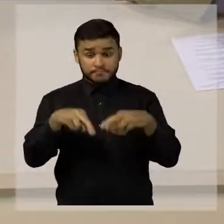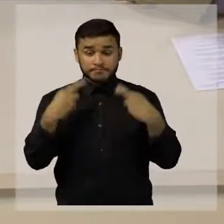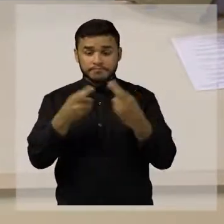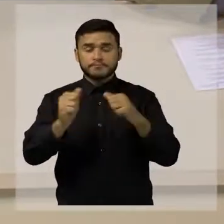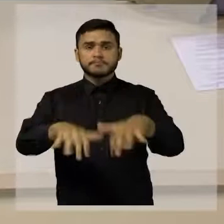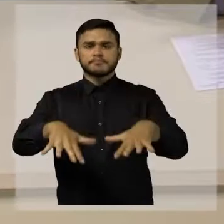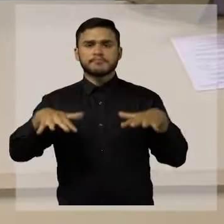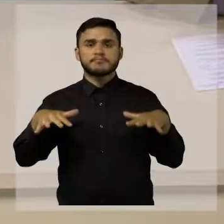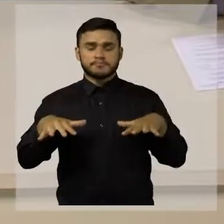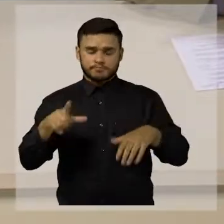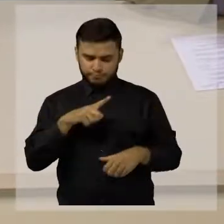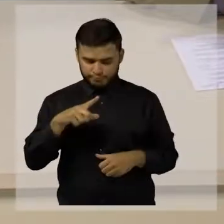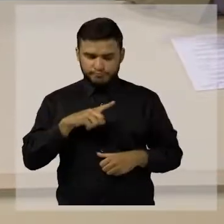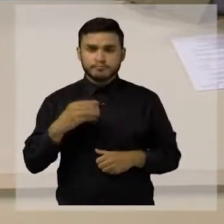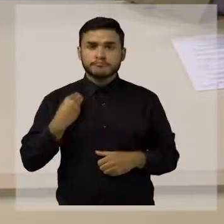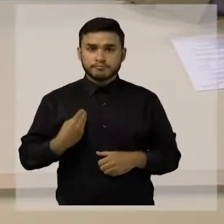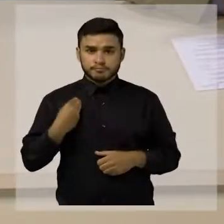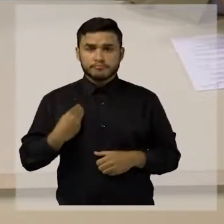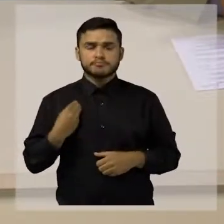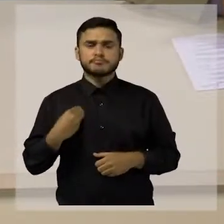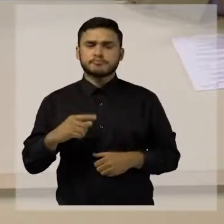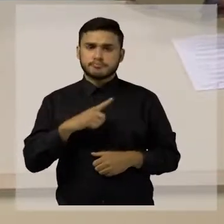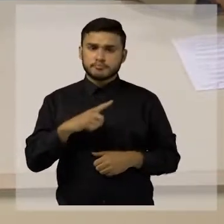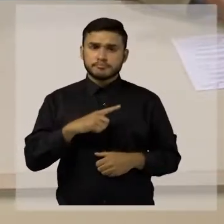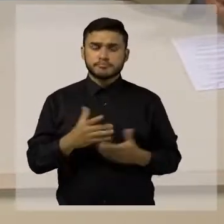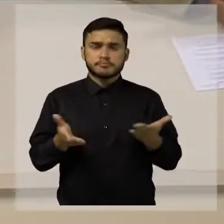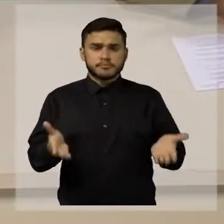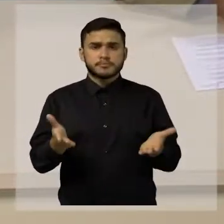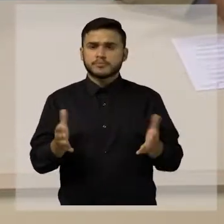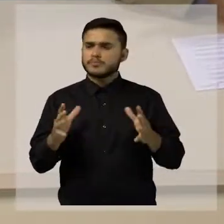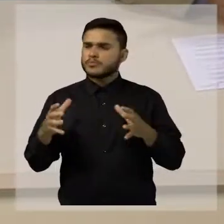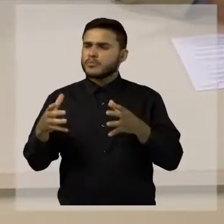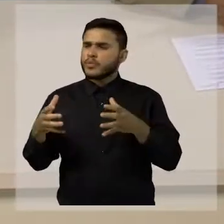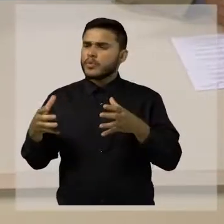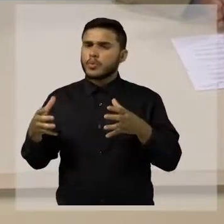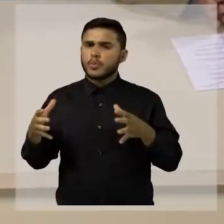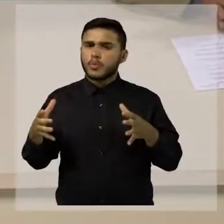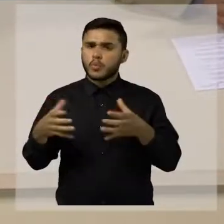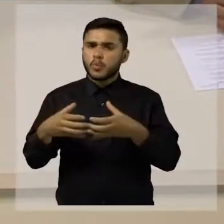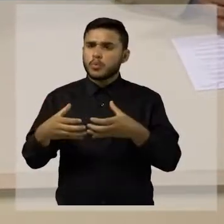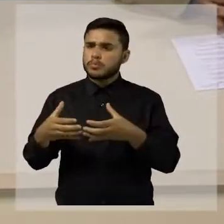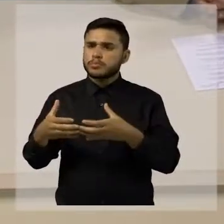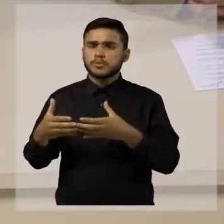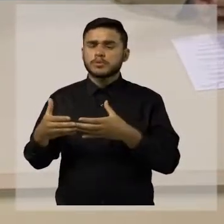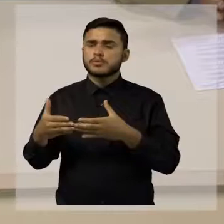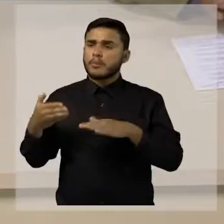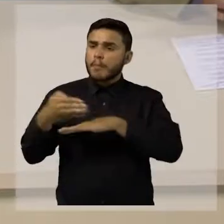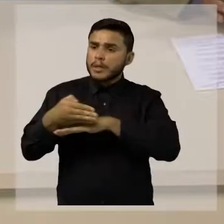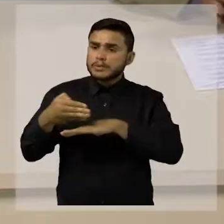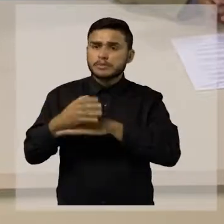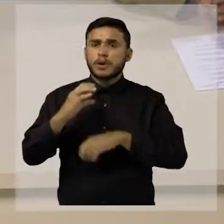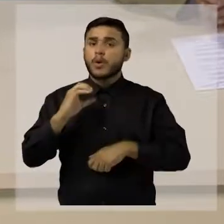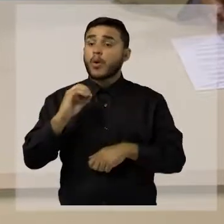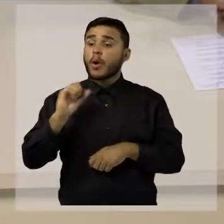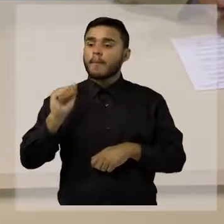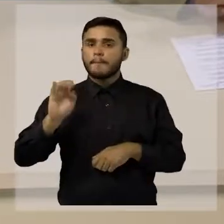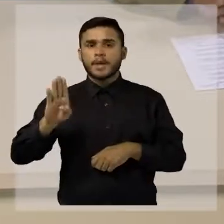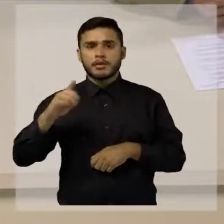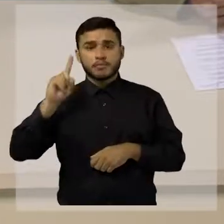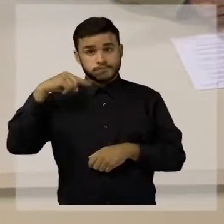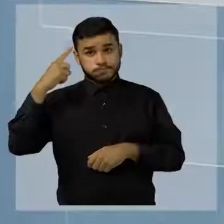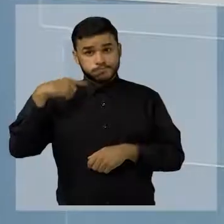pública teve a presença de entidades classistas importantes, como, por exemplo, a Ordem dos Advogados do